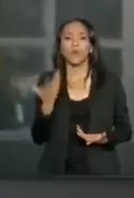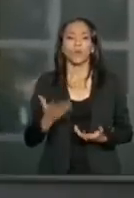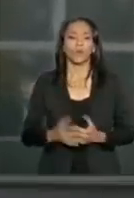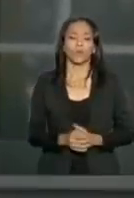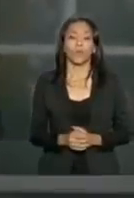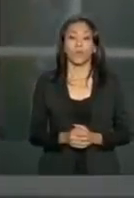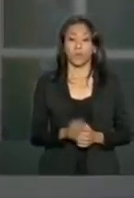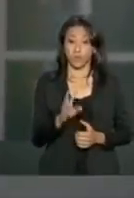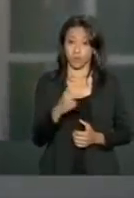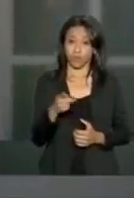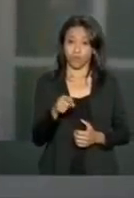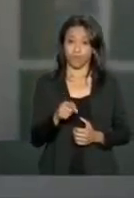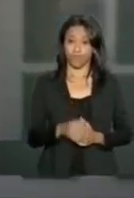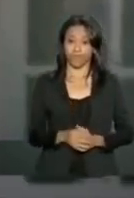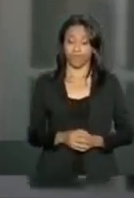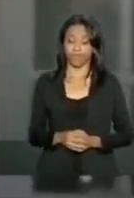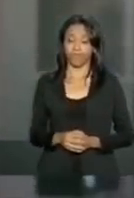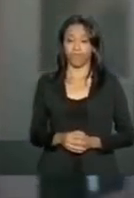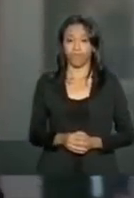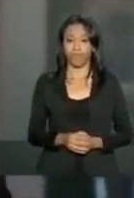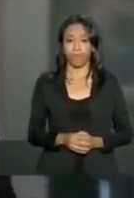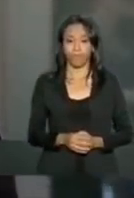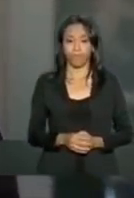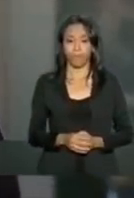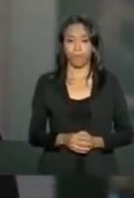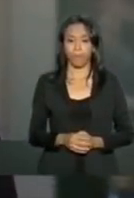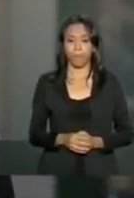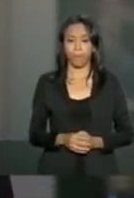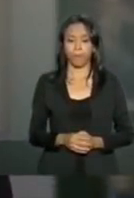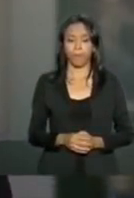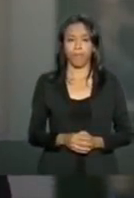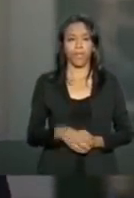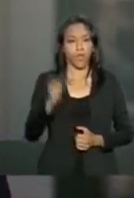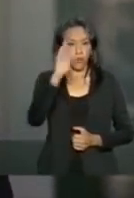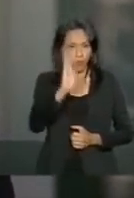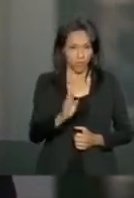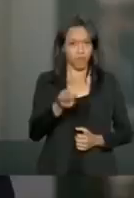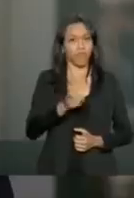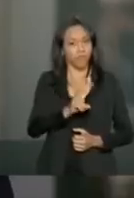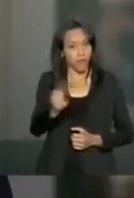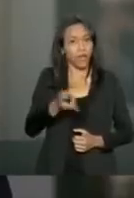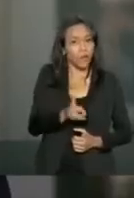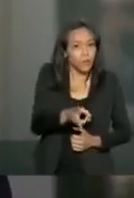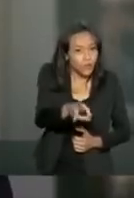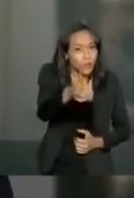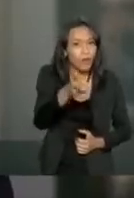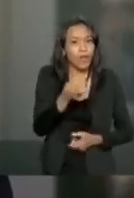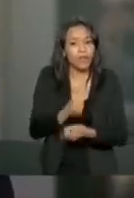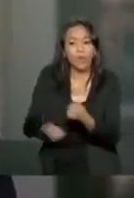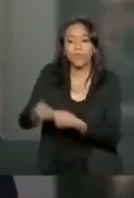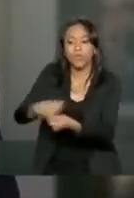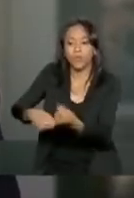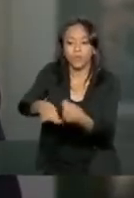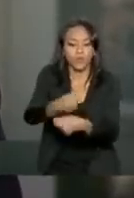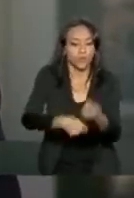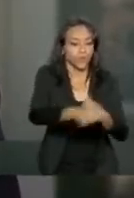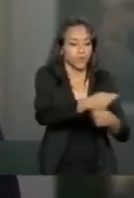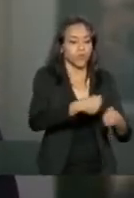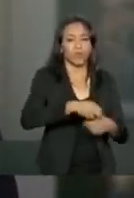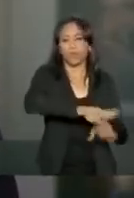presidente Trump sobre os chineses no Brasil? O Brasil continuará fazendo negócio com o maior número de países